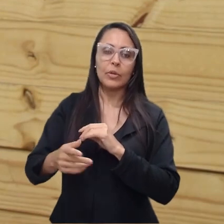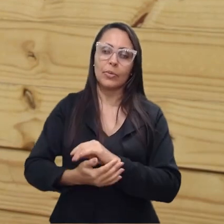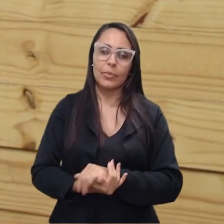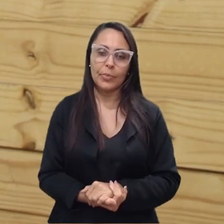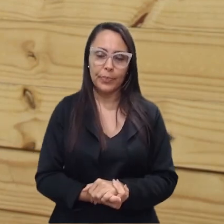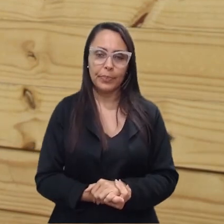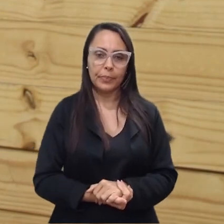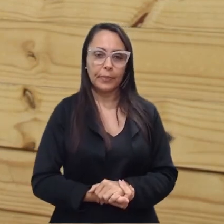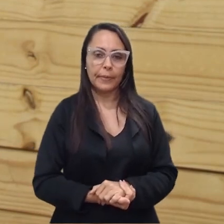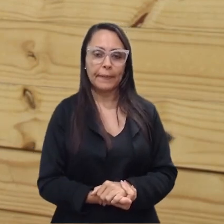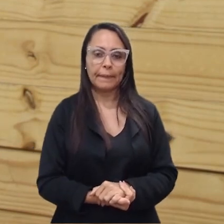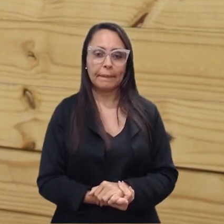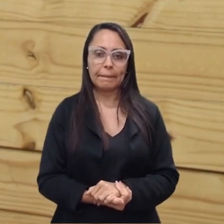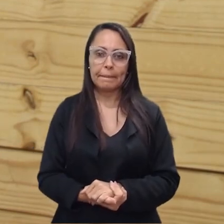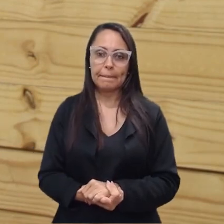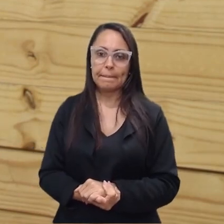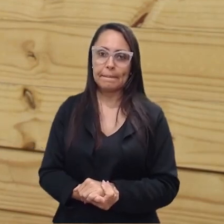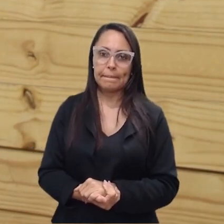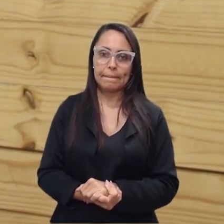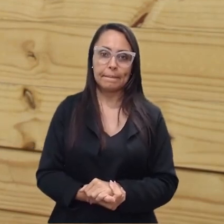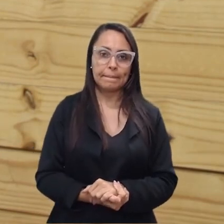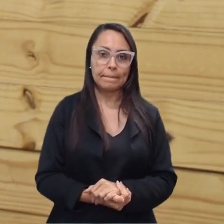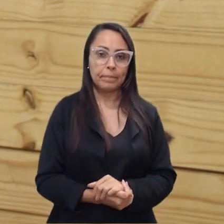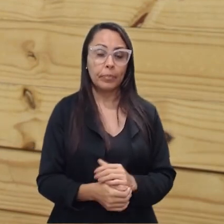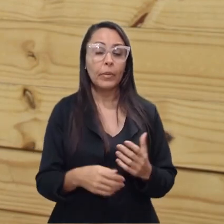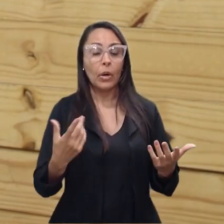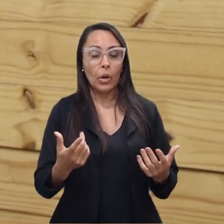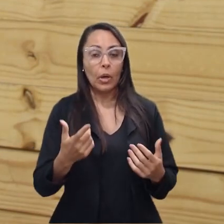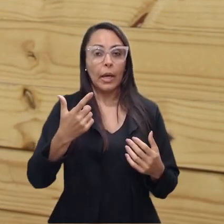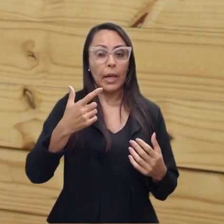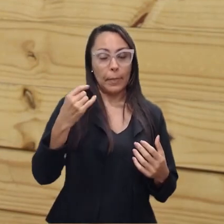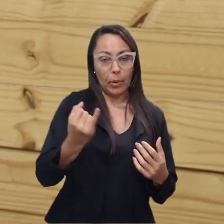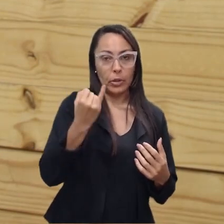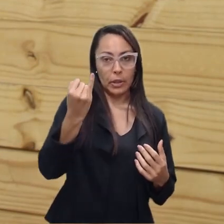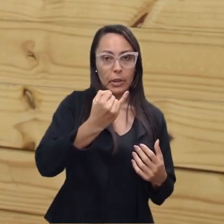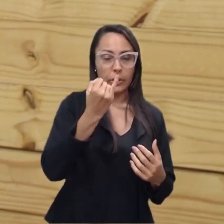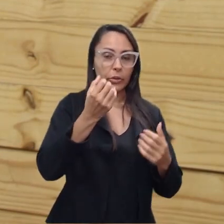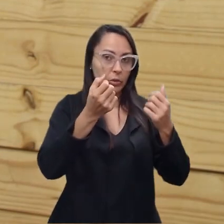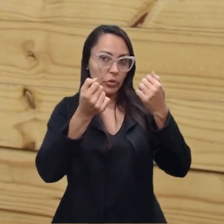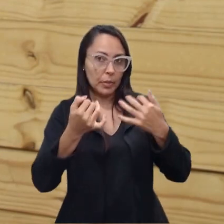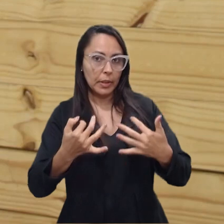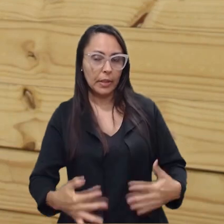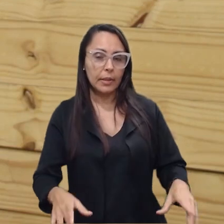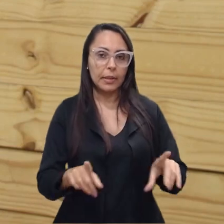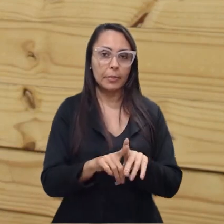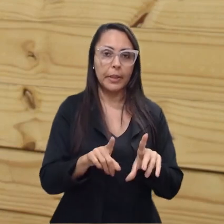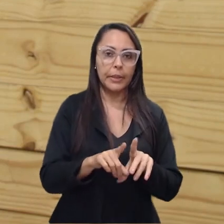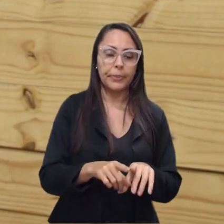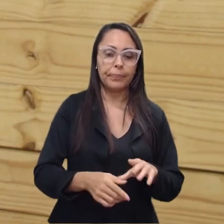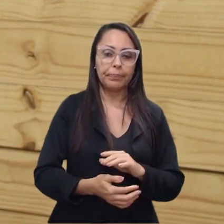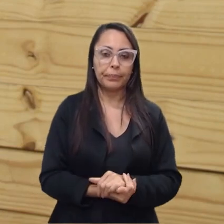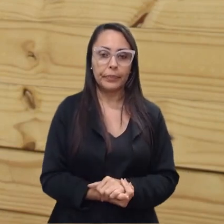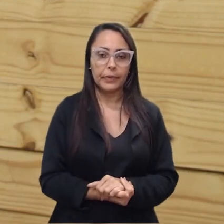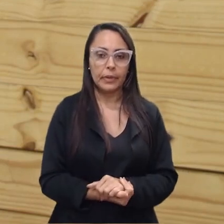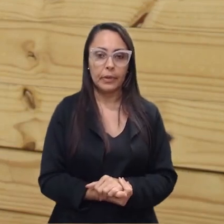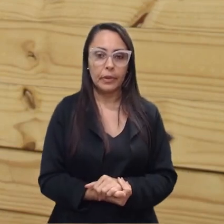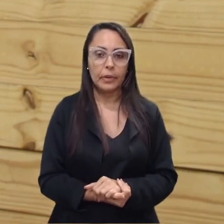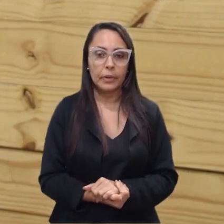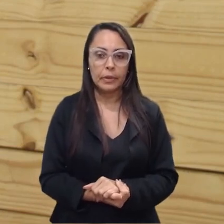a pedido, tá? E o outro ponto que é bem importante a gente falar é a